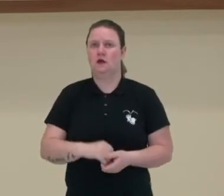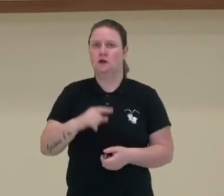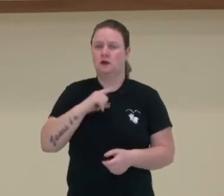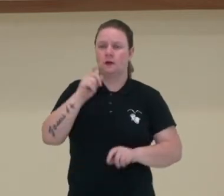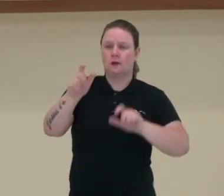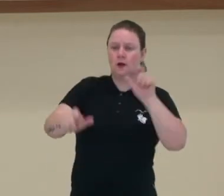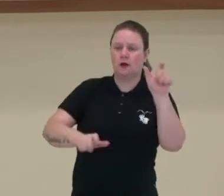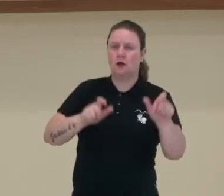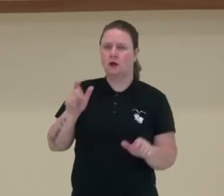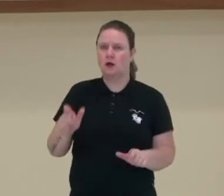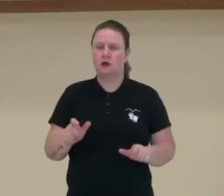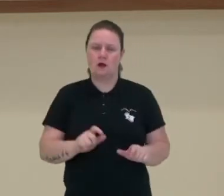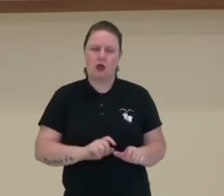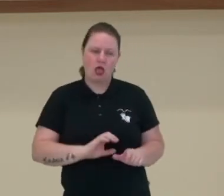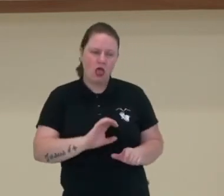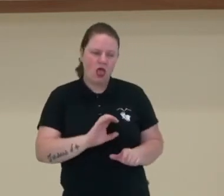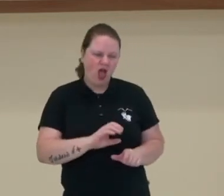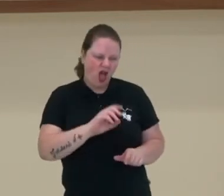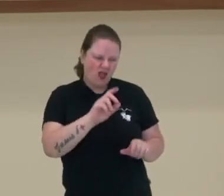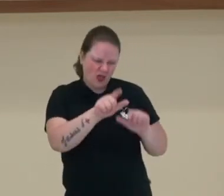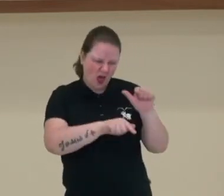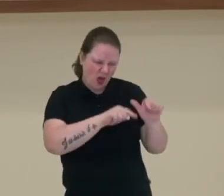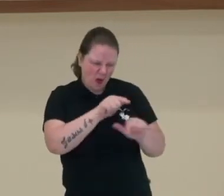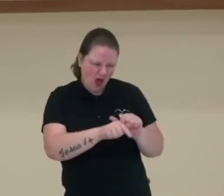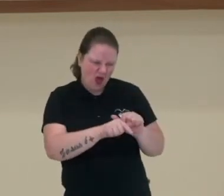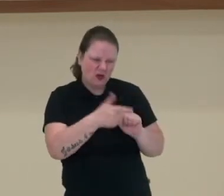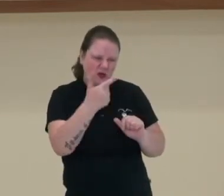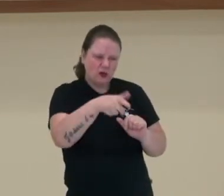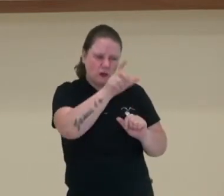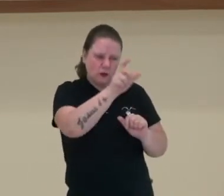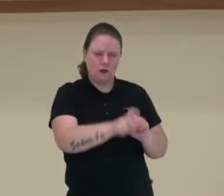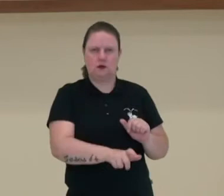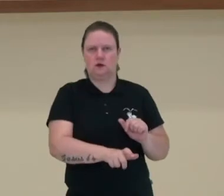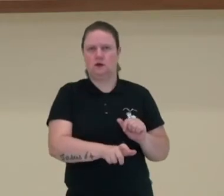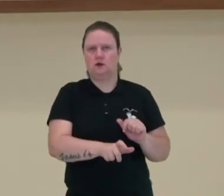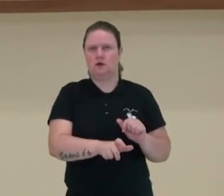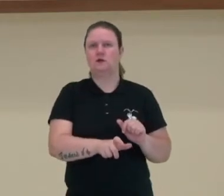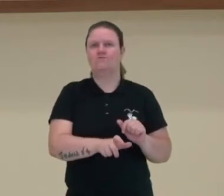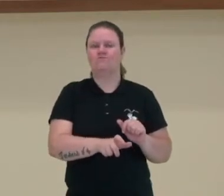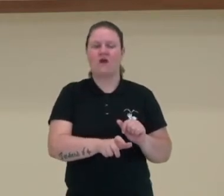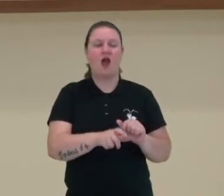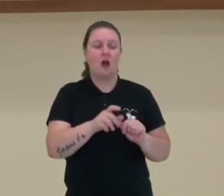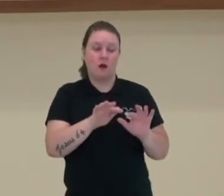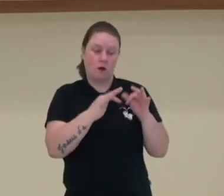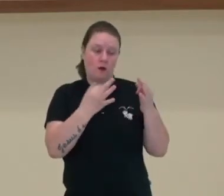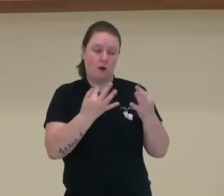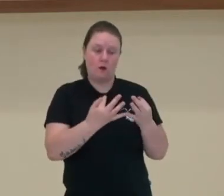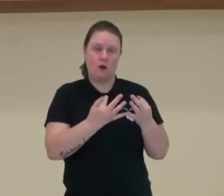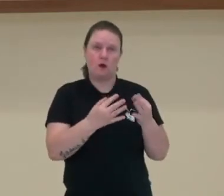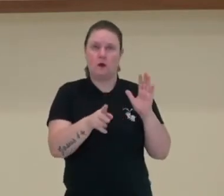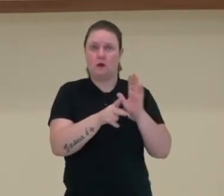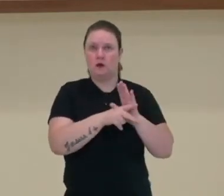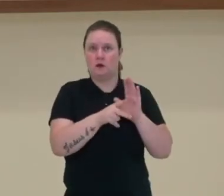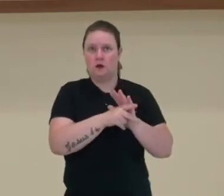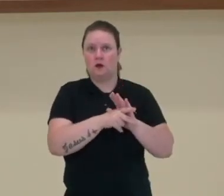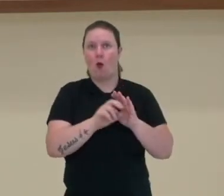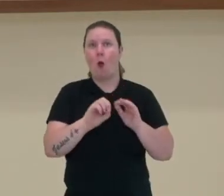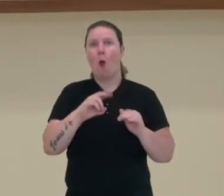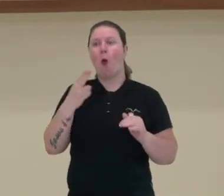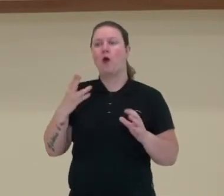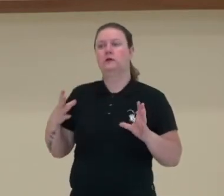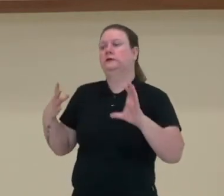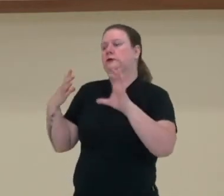motivo, exploram outra pessoa. Pode ser isso explorando uma pessoa da própria família ou explorando um grande número